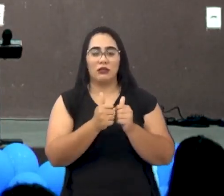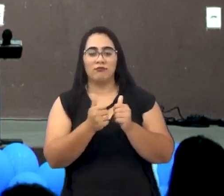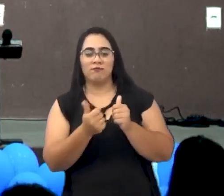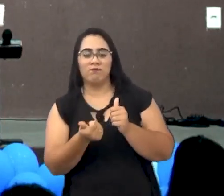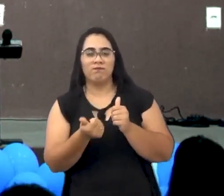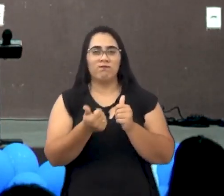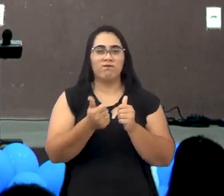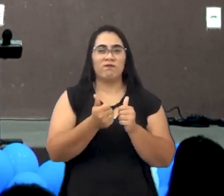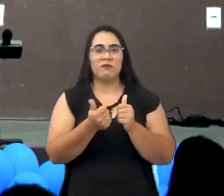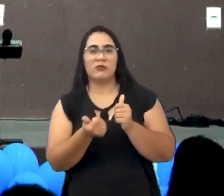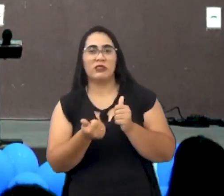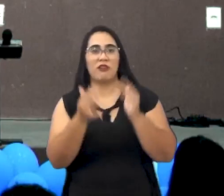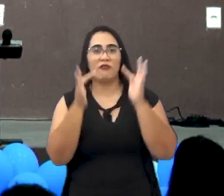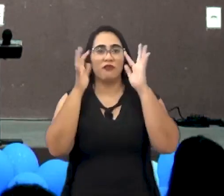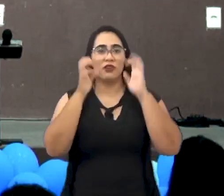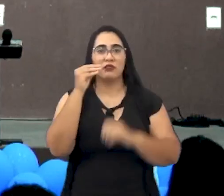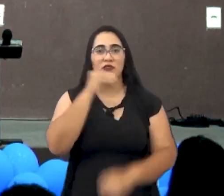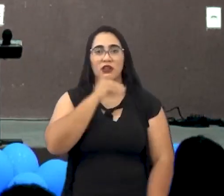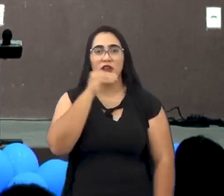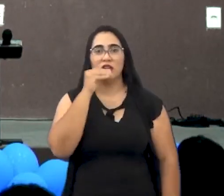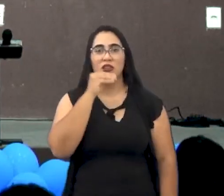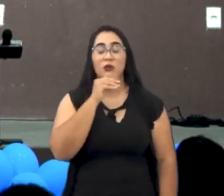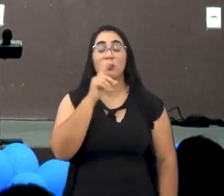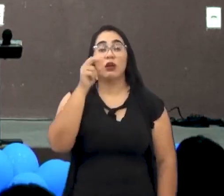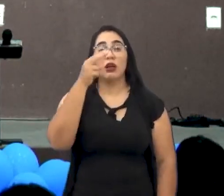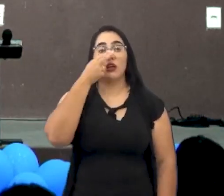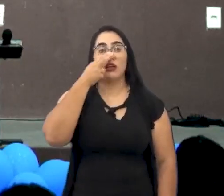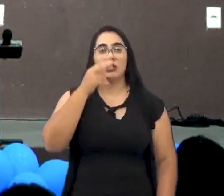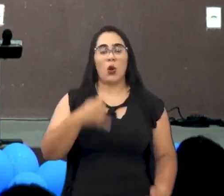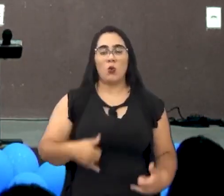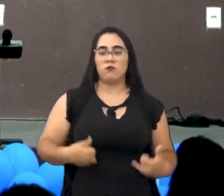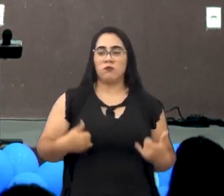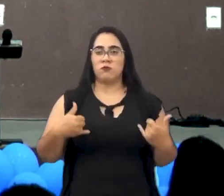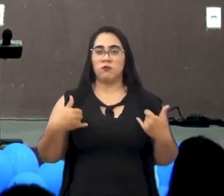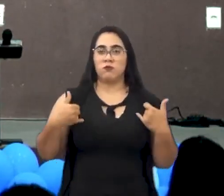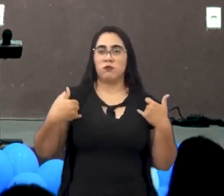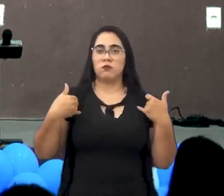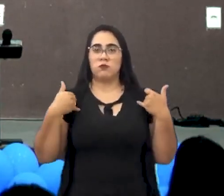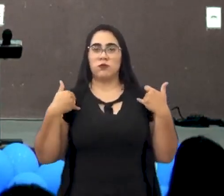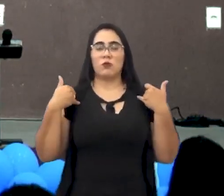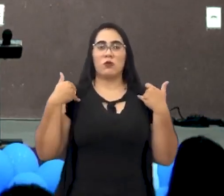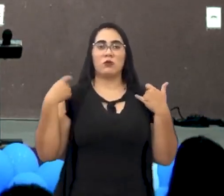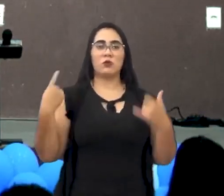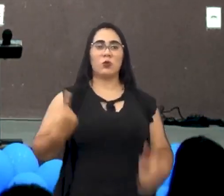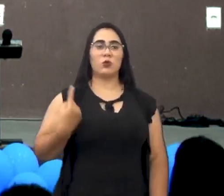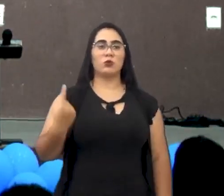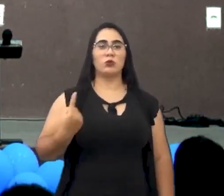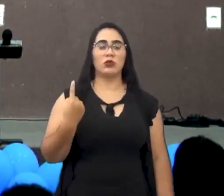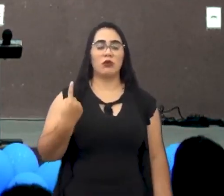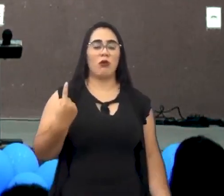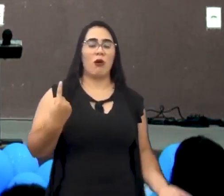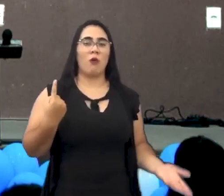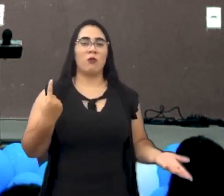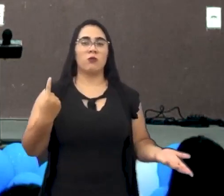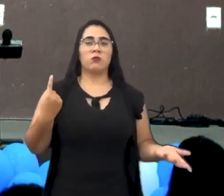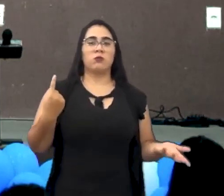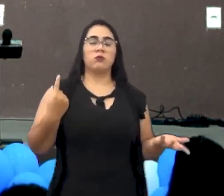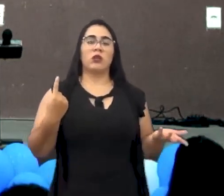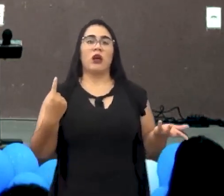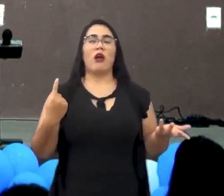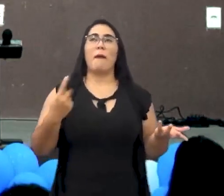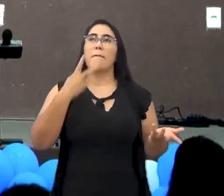fé, crentes orgulhosos, cheios de si, arrogantes, donos